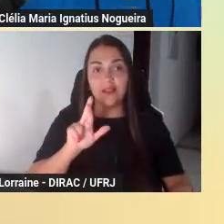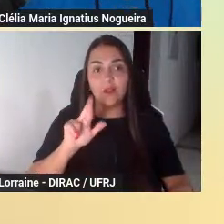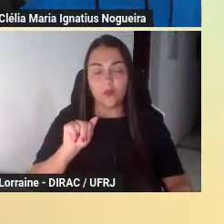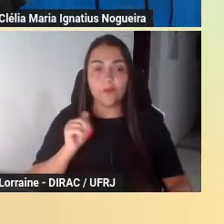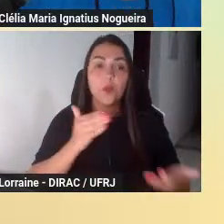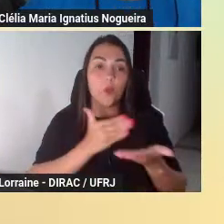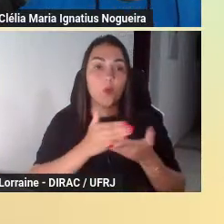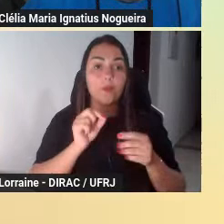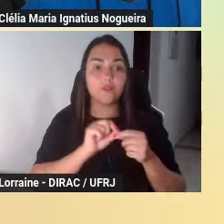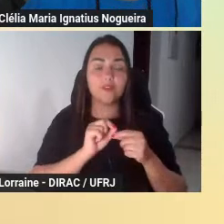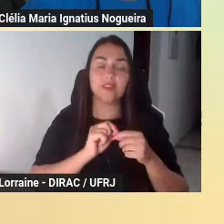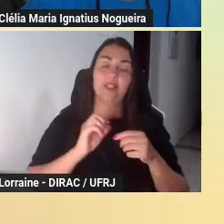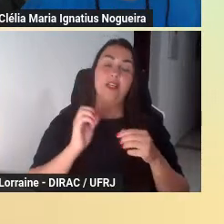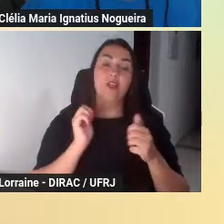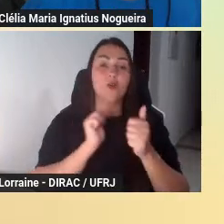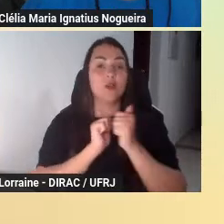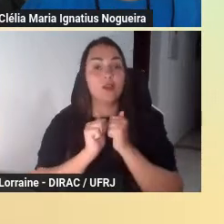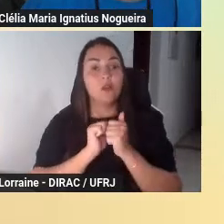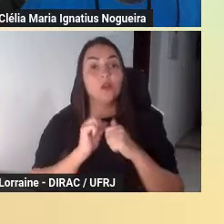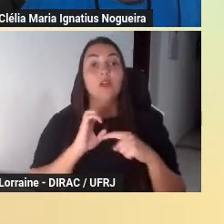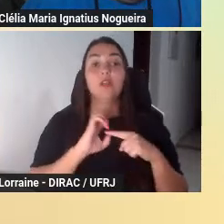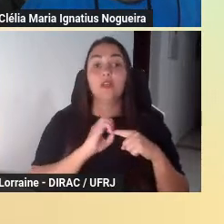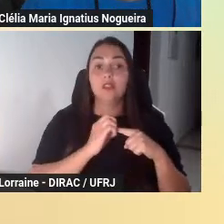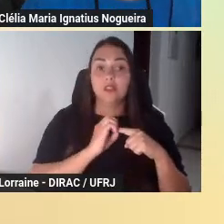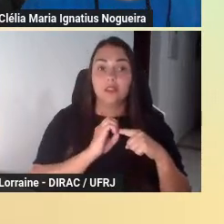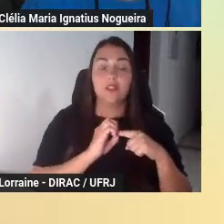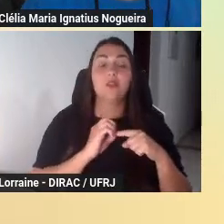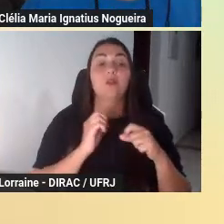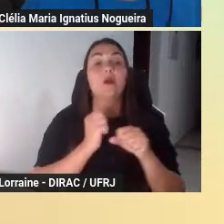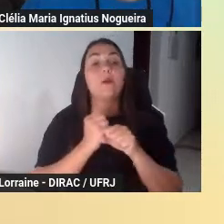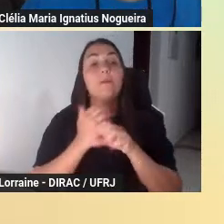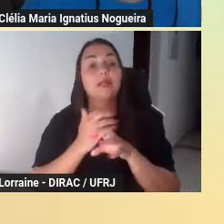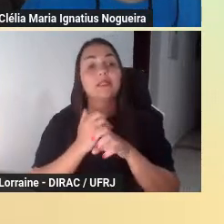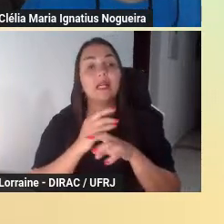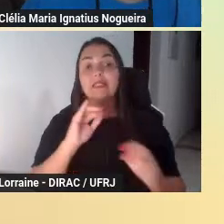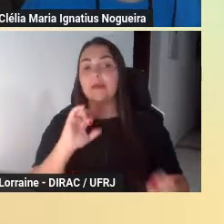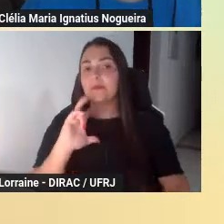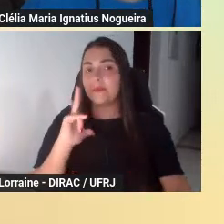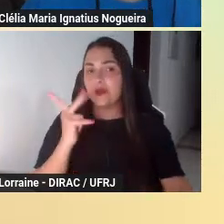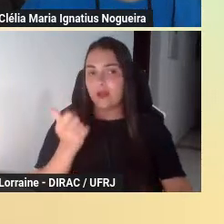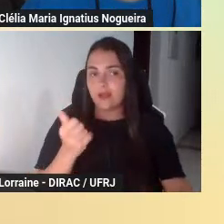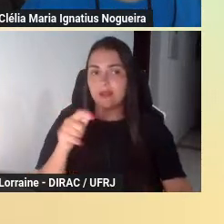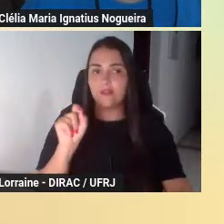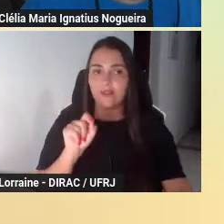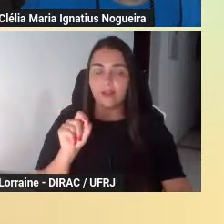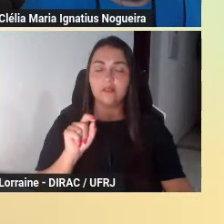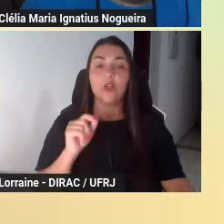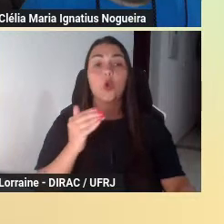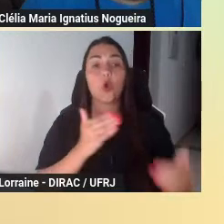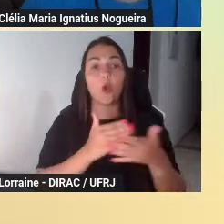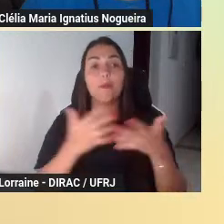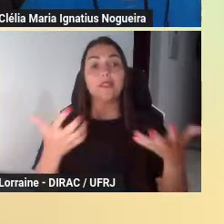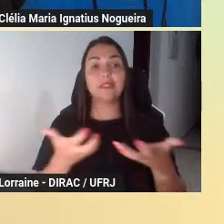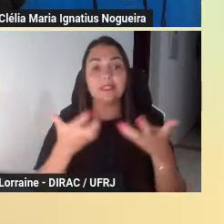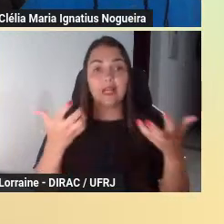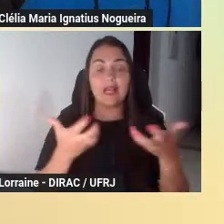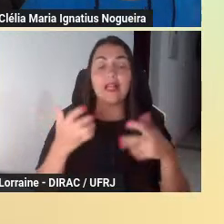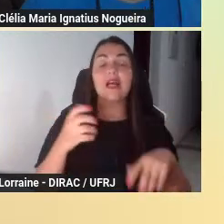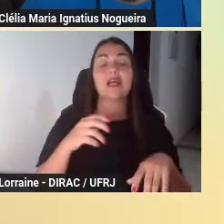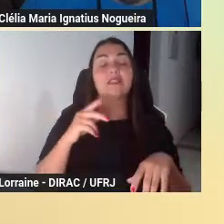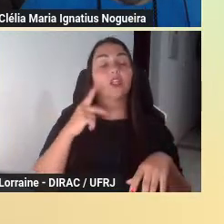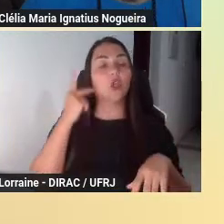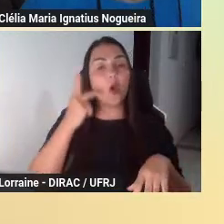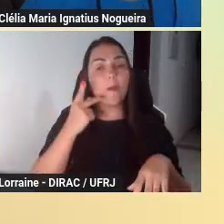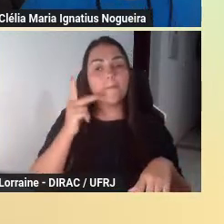arroz, feijão, batata palha. Aí eu começo a fazer a salada, começo pelo tomate cereja,